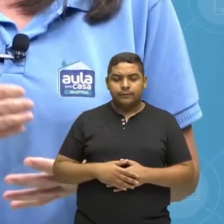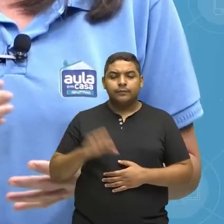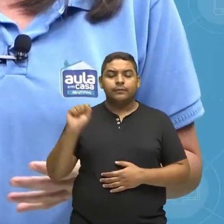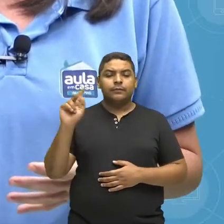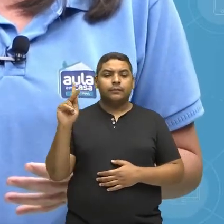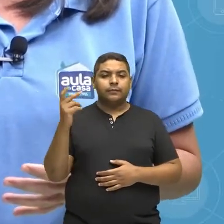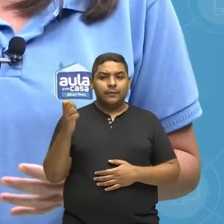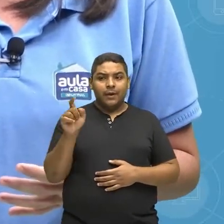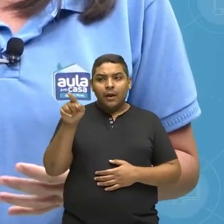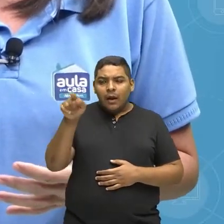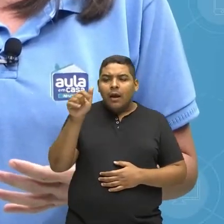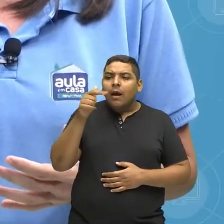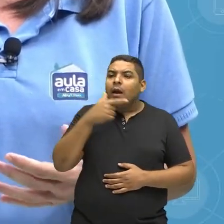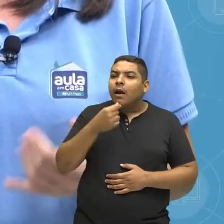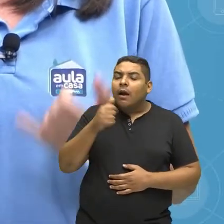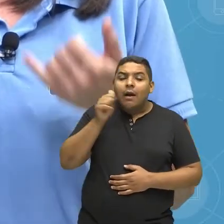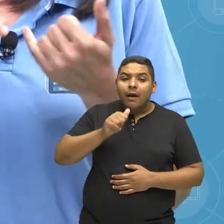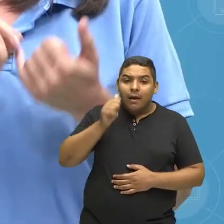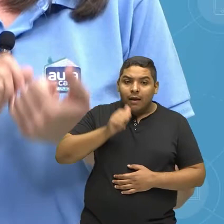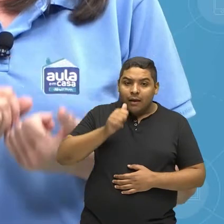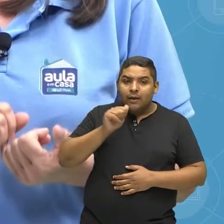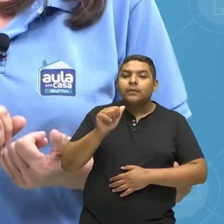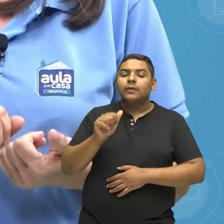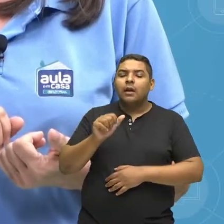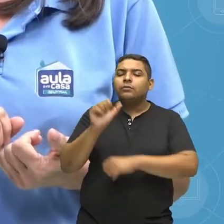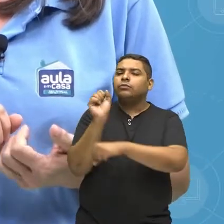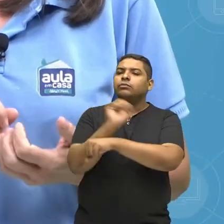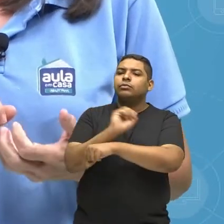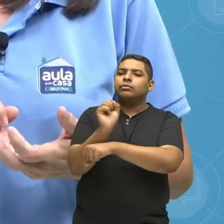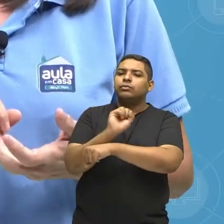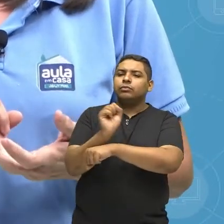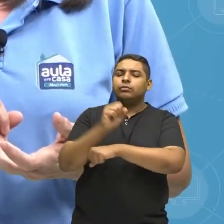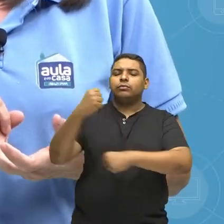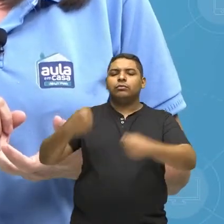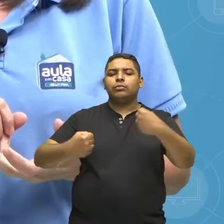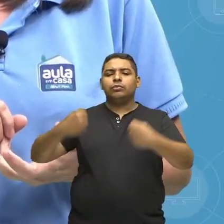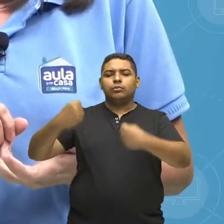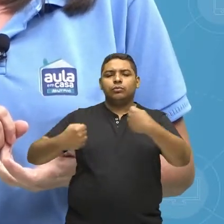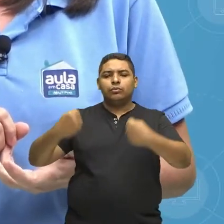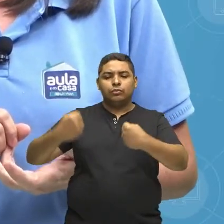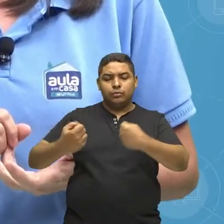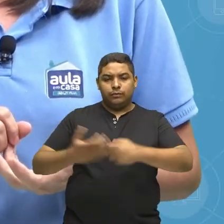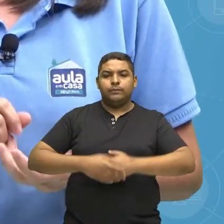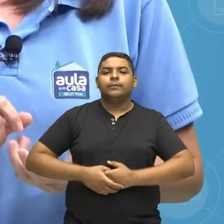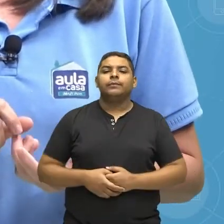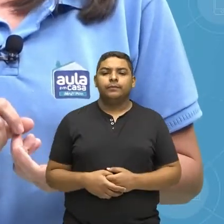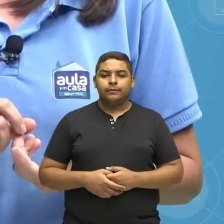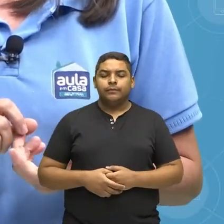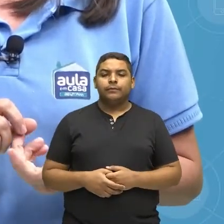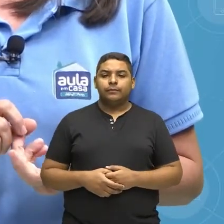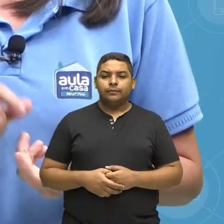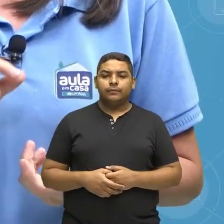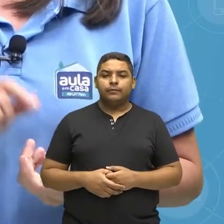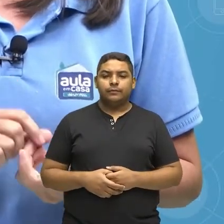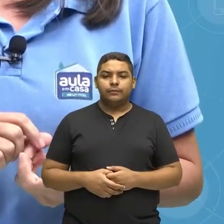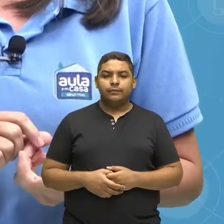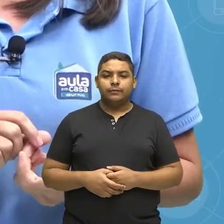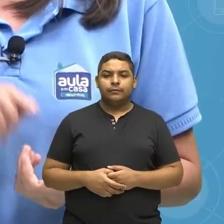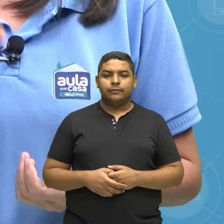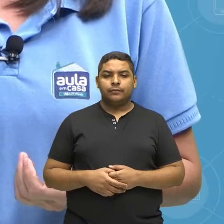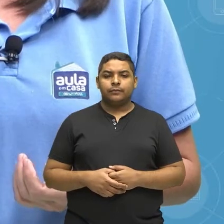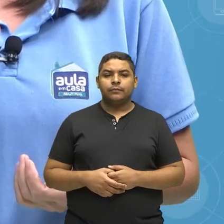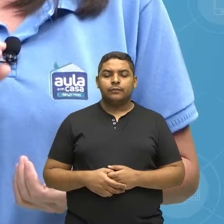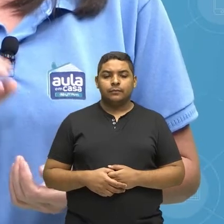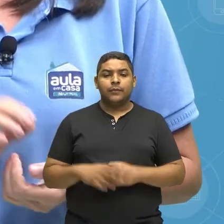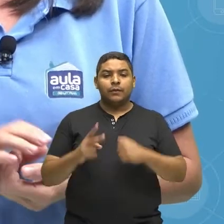está dirigindo um carro. Então, sujeito she, verbo to be is. O verbo drive termina em